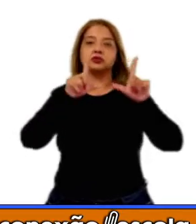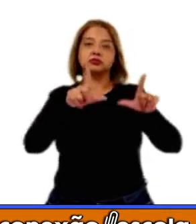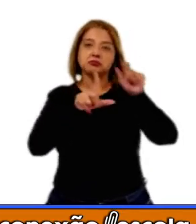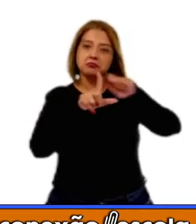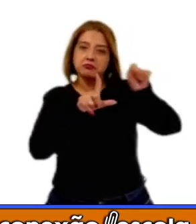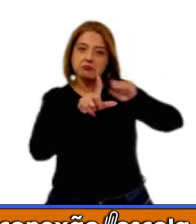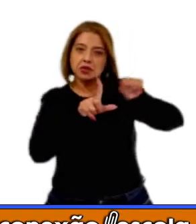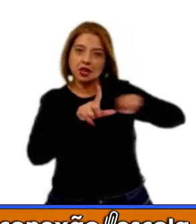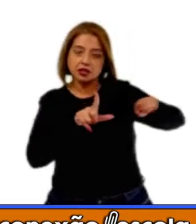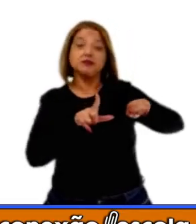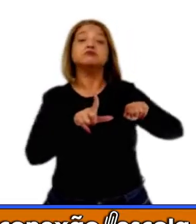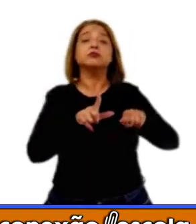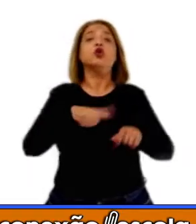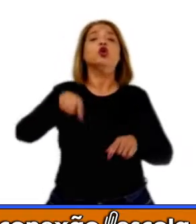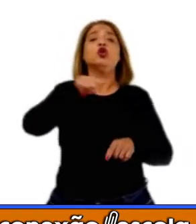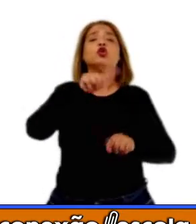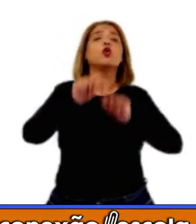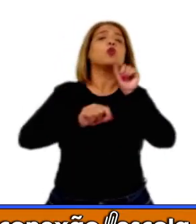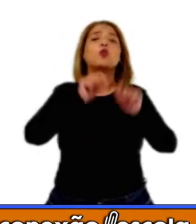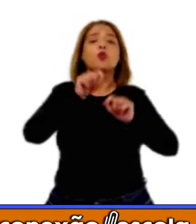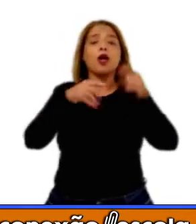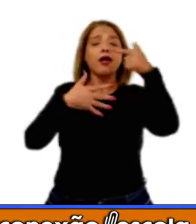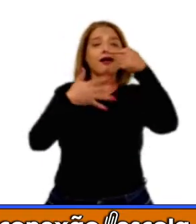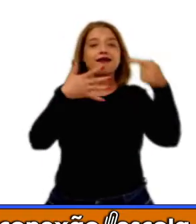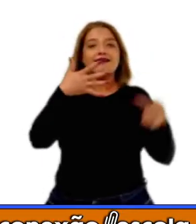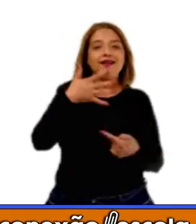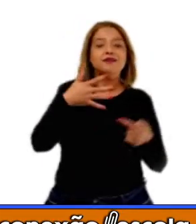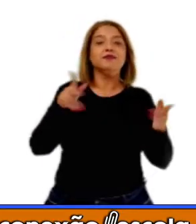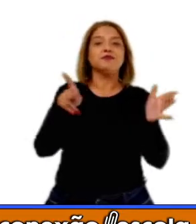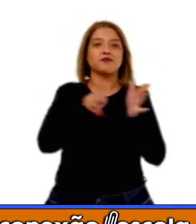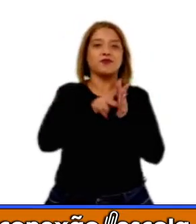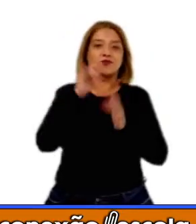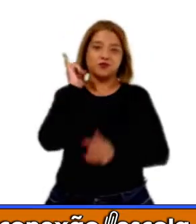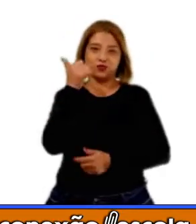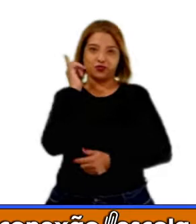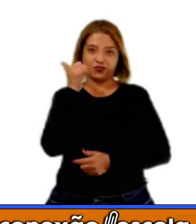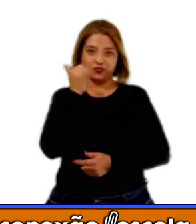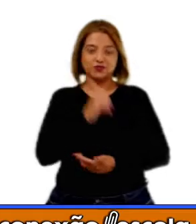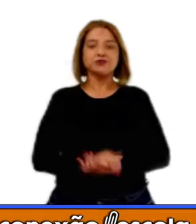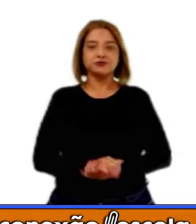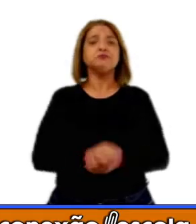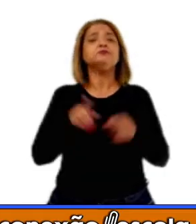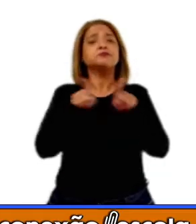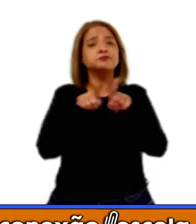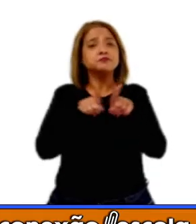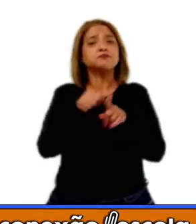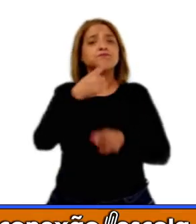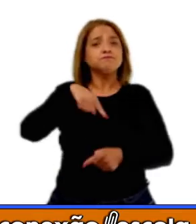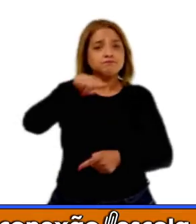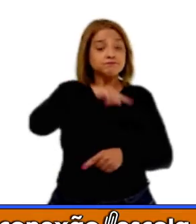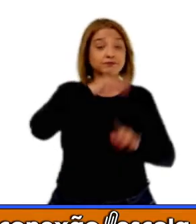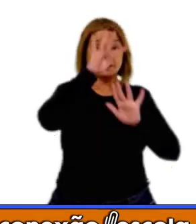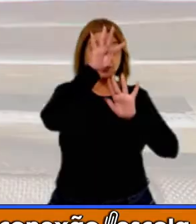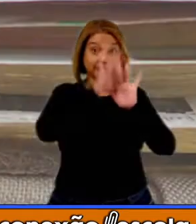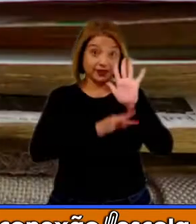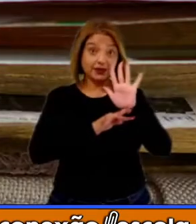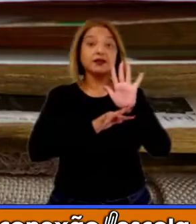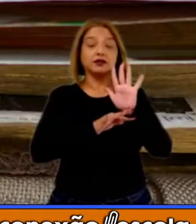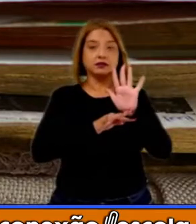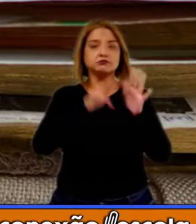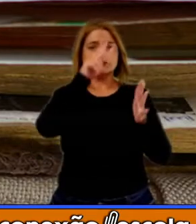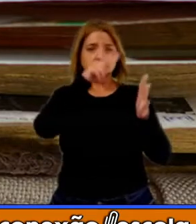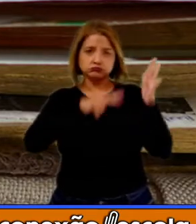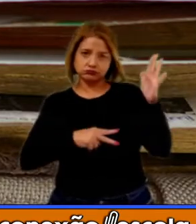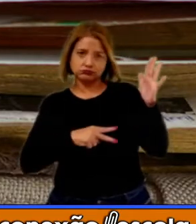bilhete. Vamos falar sobre os elementos desse conto. Vamos também, dentro desse texto que nós vamos